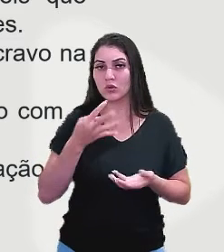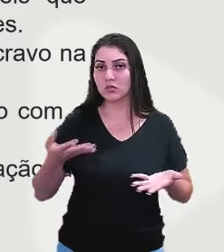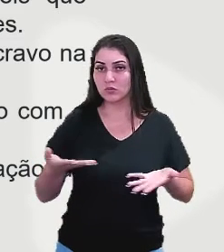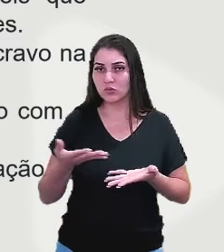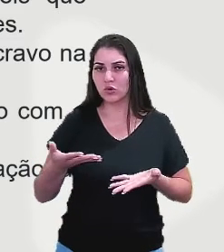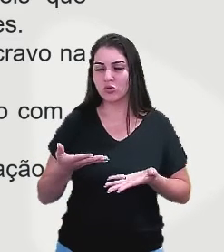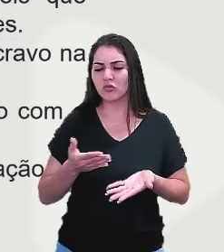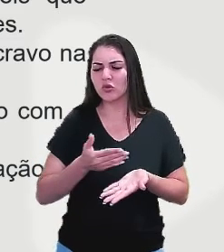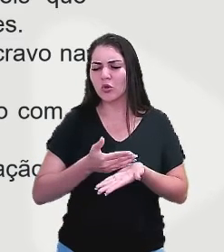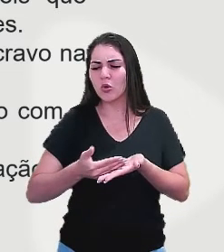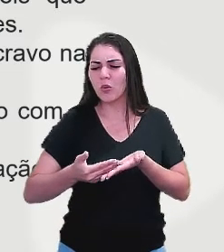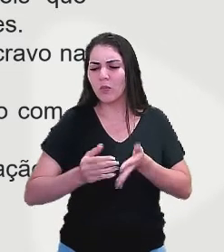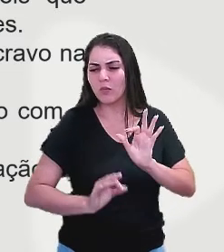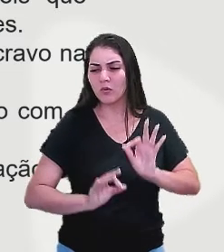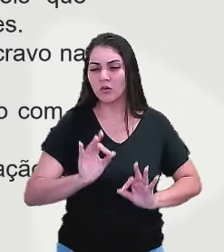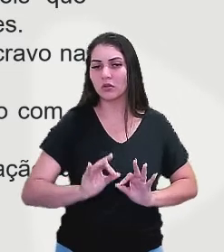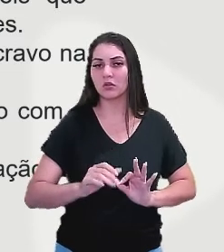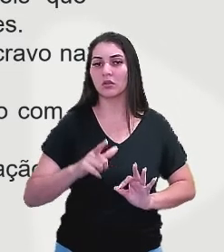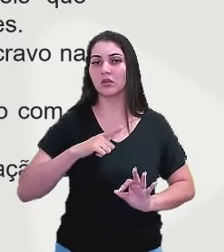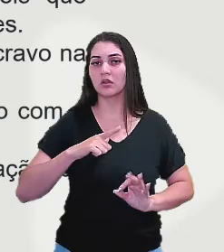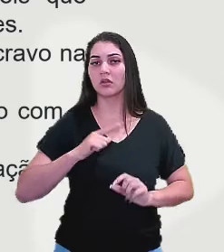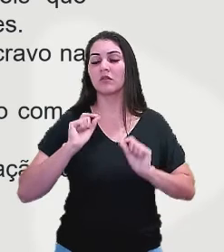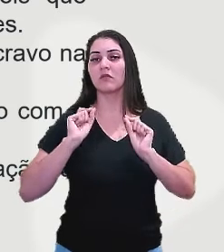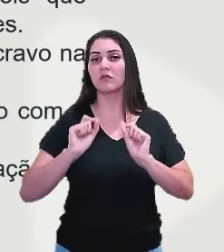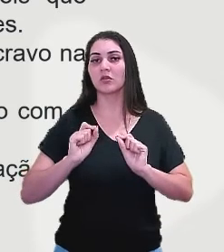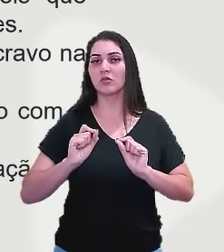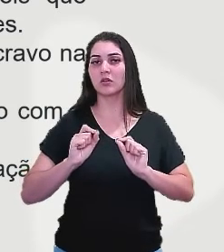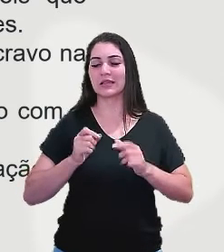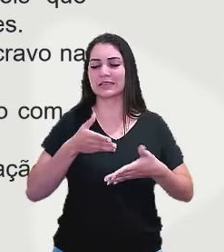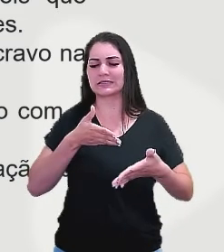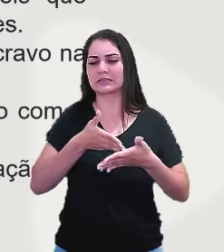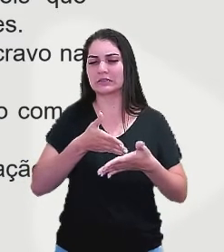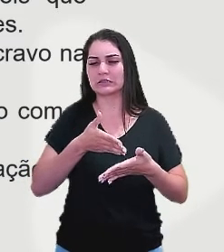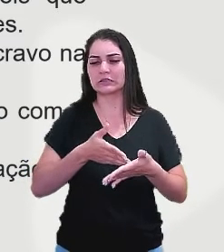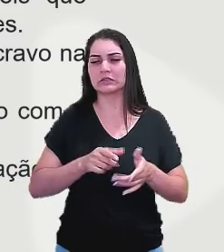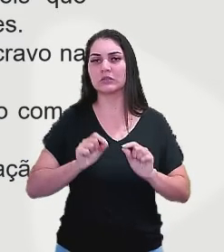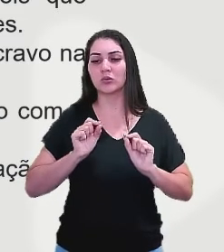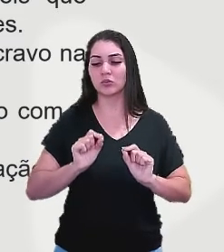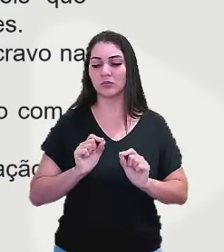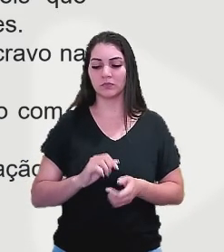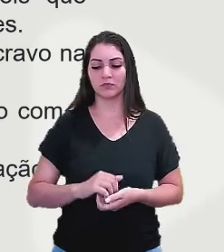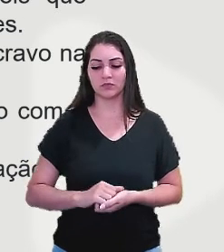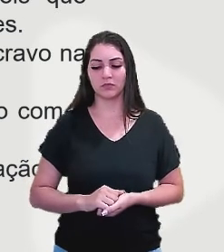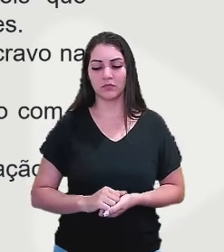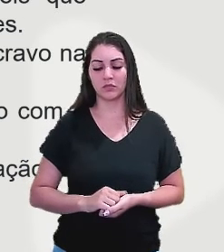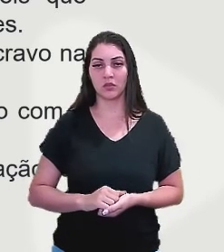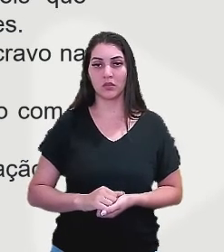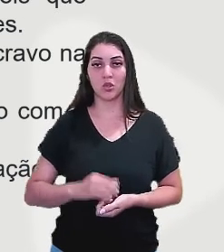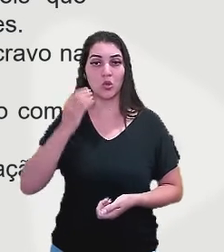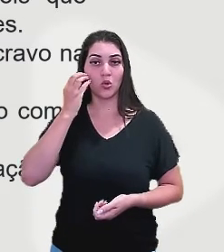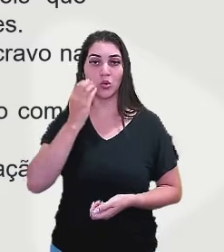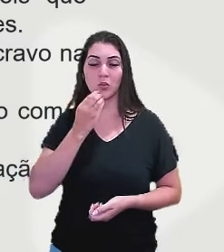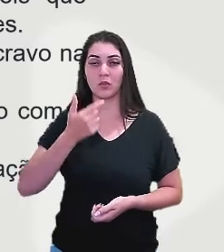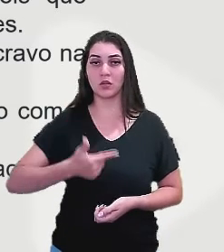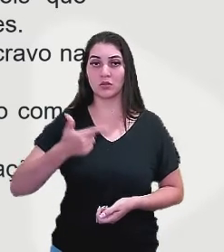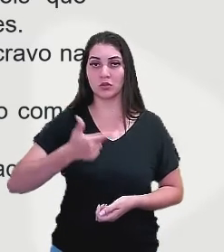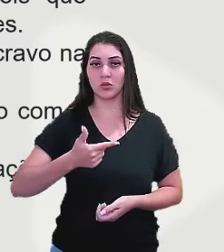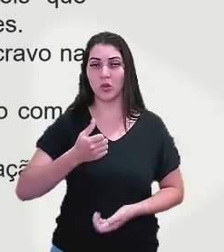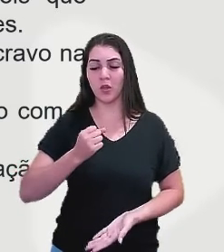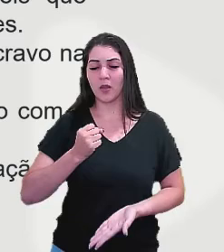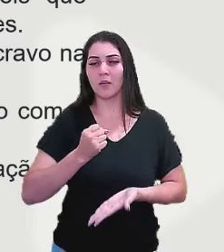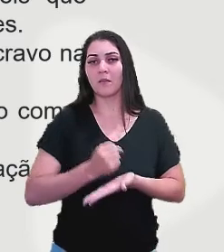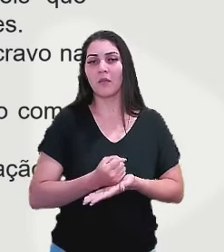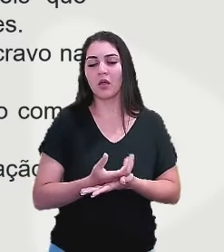instituída. Então, além disso, teve a interferência, de Dom Pedro II, que marcou